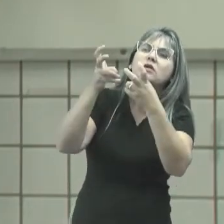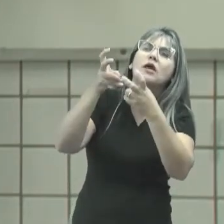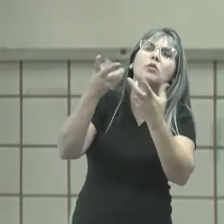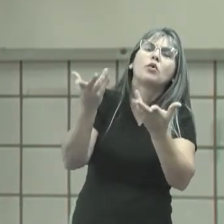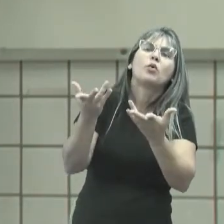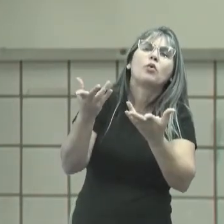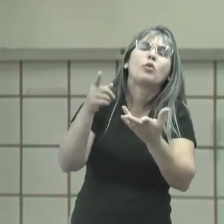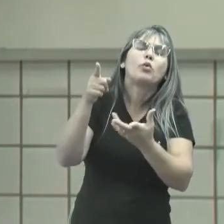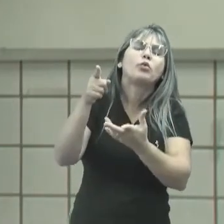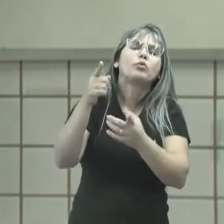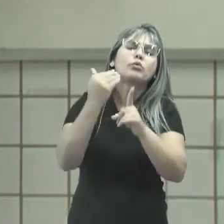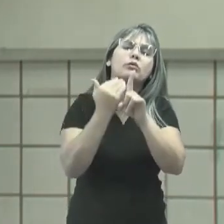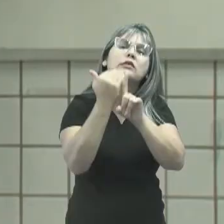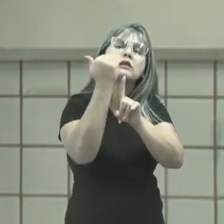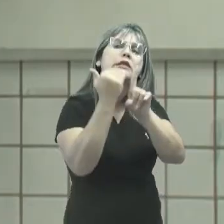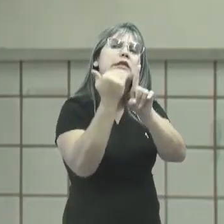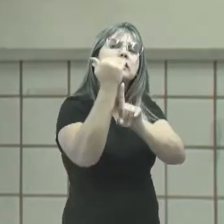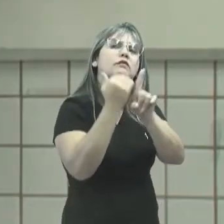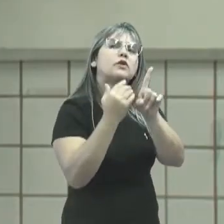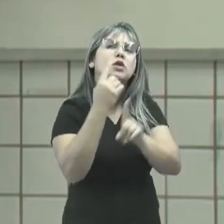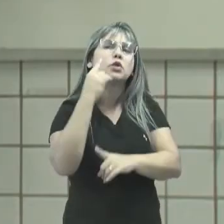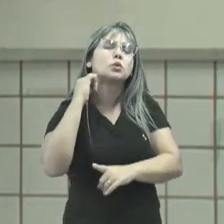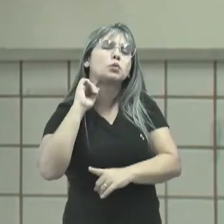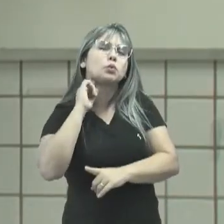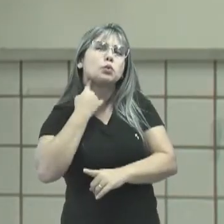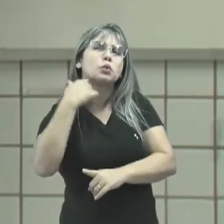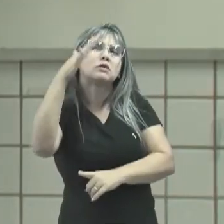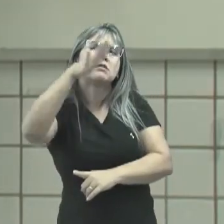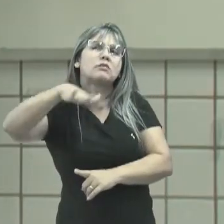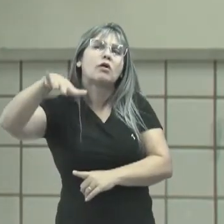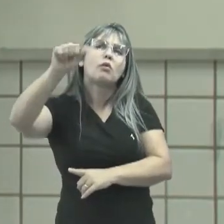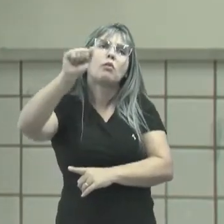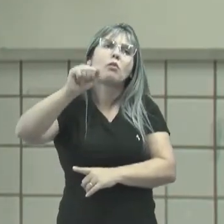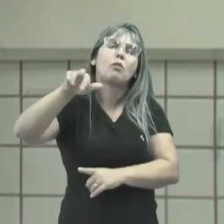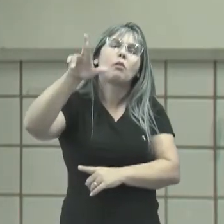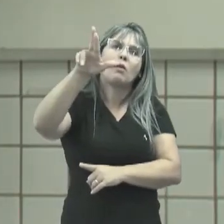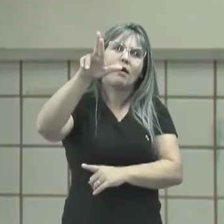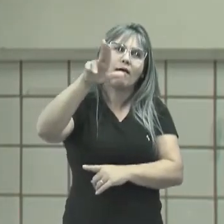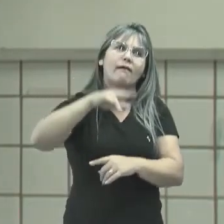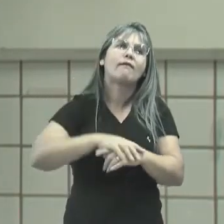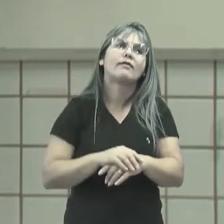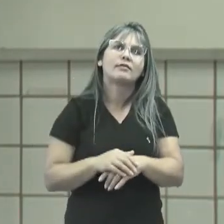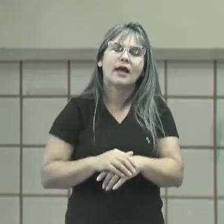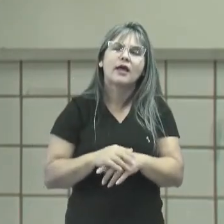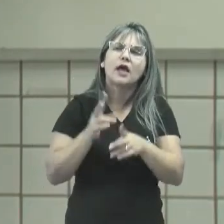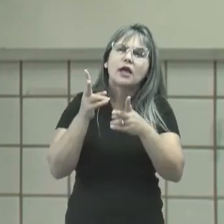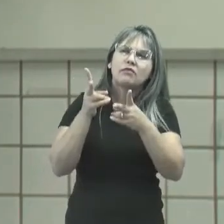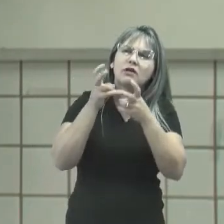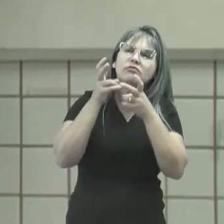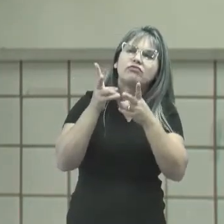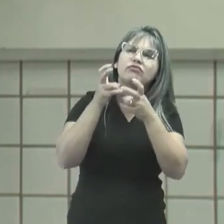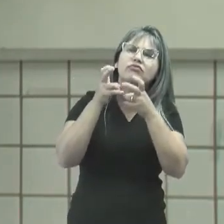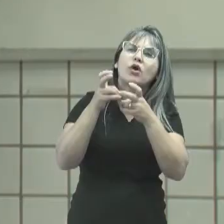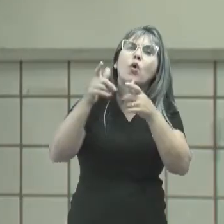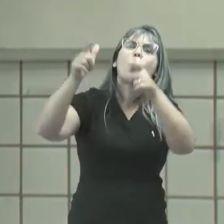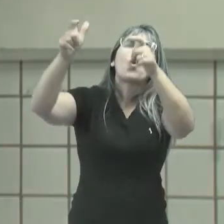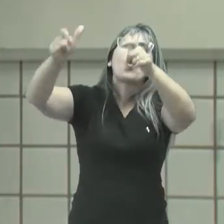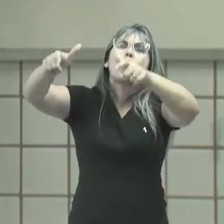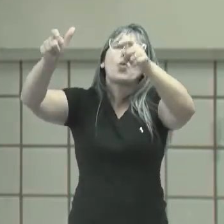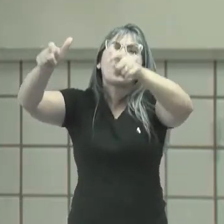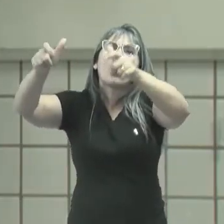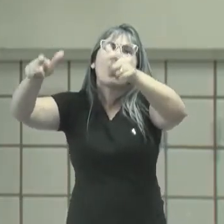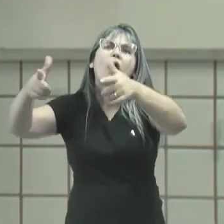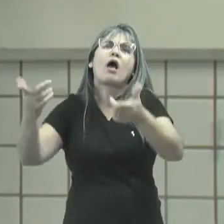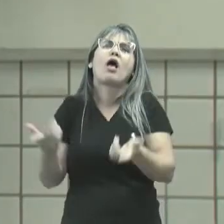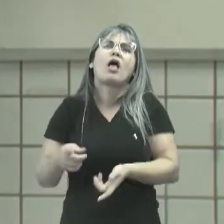recebe dados de outros equipamentos colocados em locais pré-definidos, e aí ele vai identificando, ó, tal local no centro da cidade